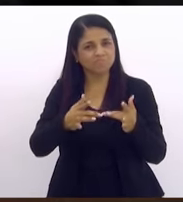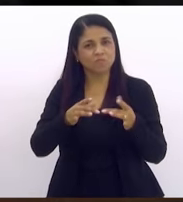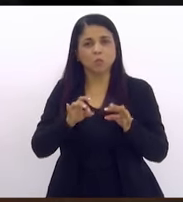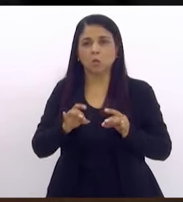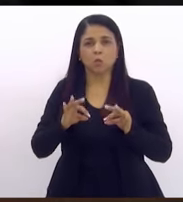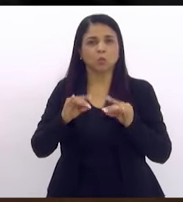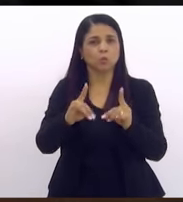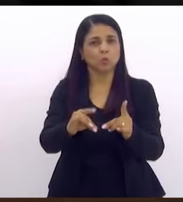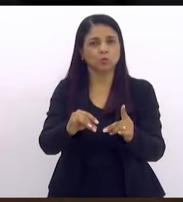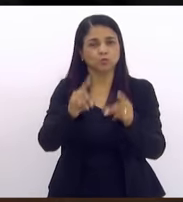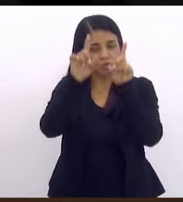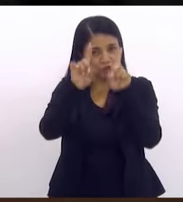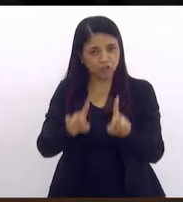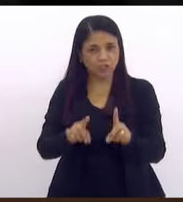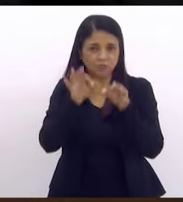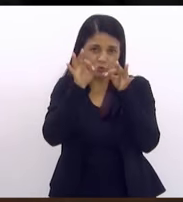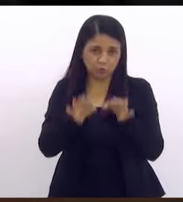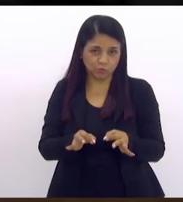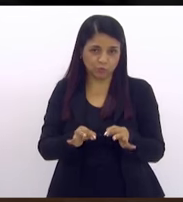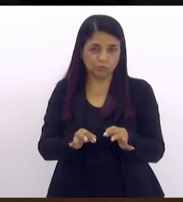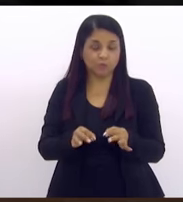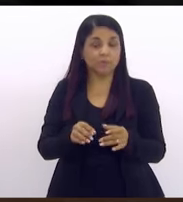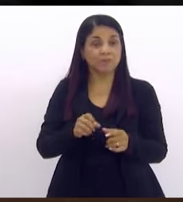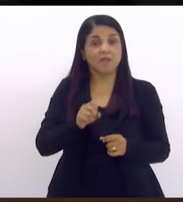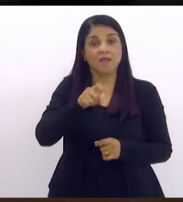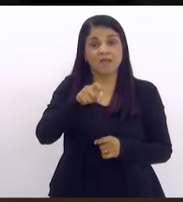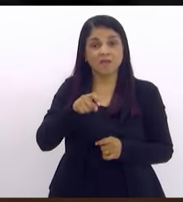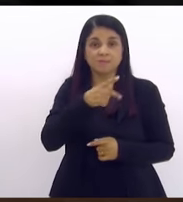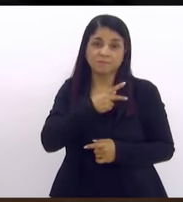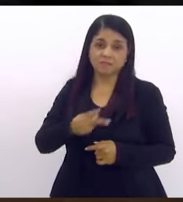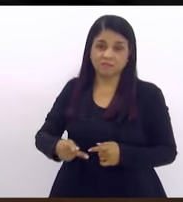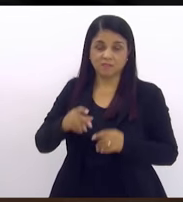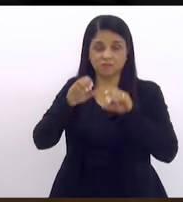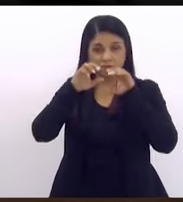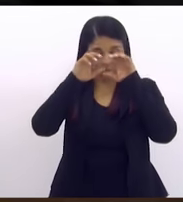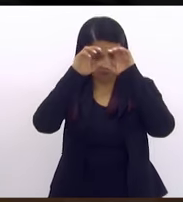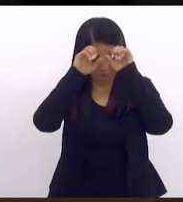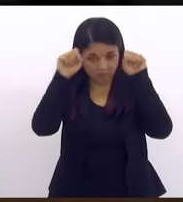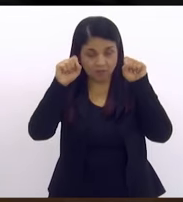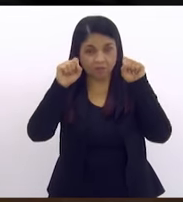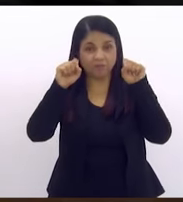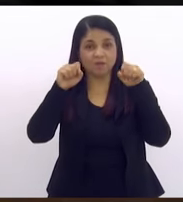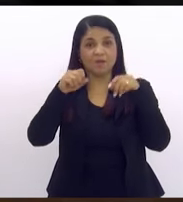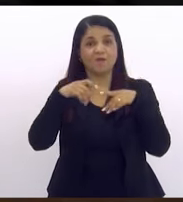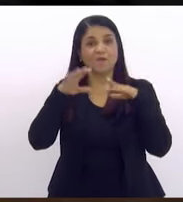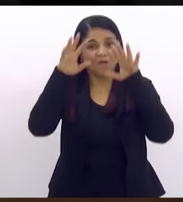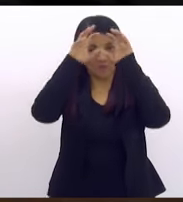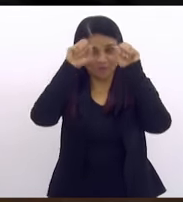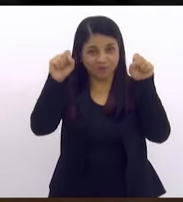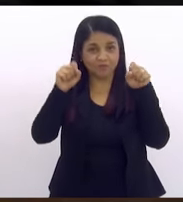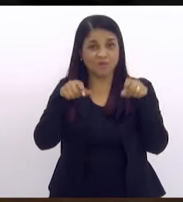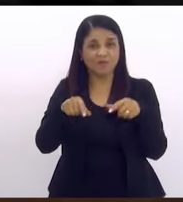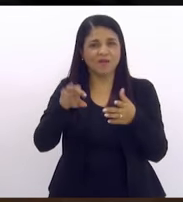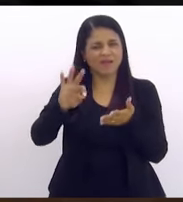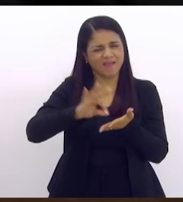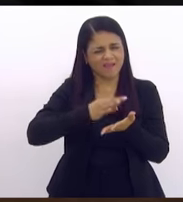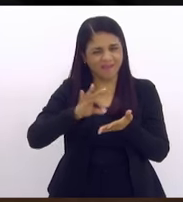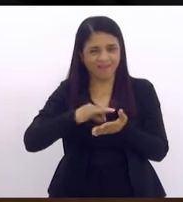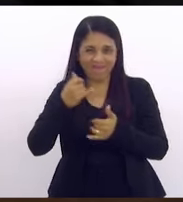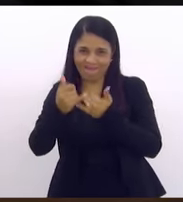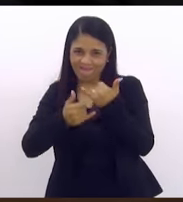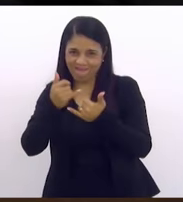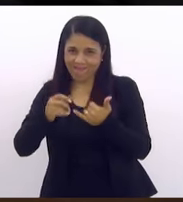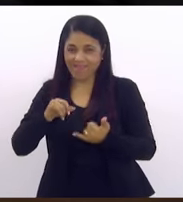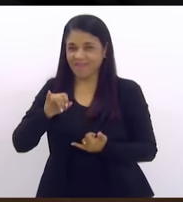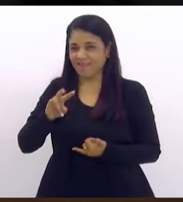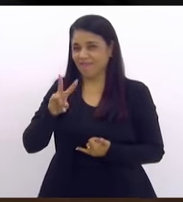justo um presidente do Tribunal numa carinhosa brincadeira assinava em nossas listas sociais como Ivan